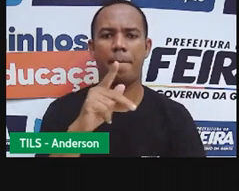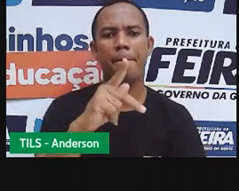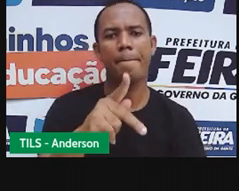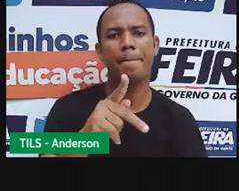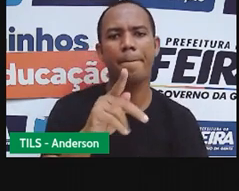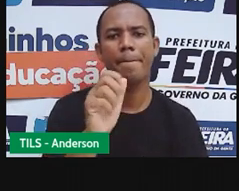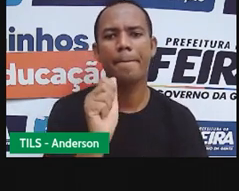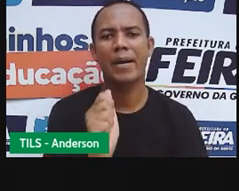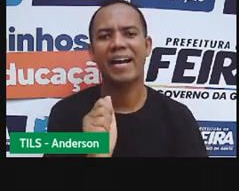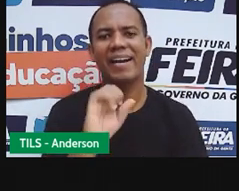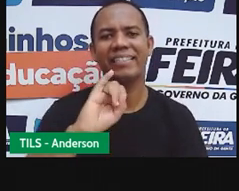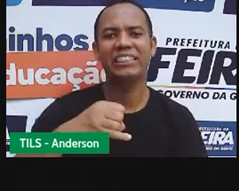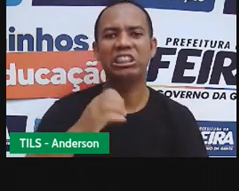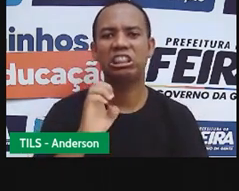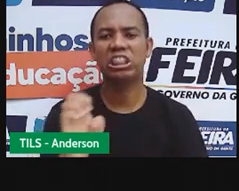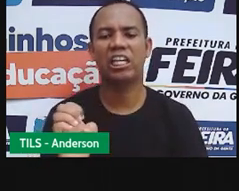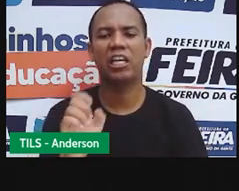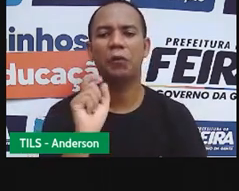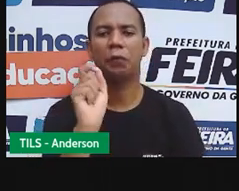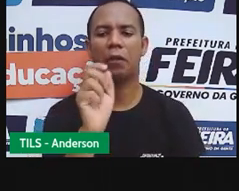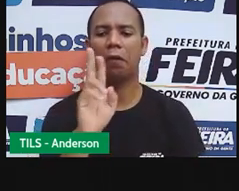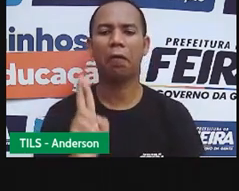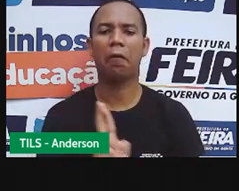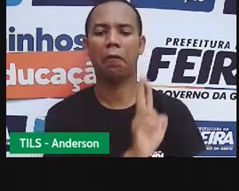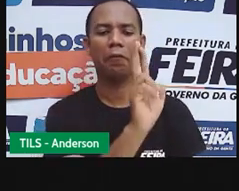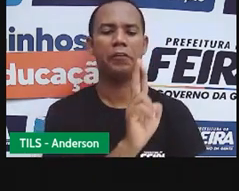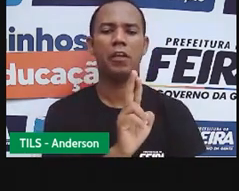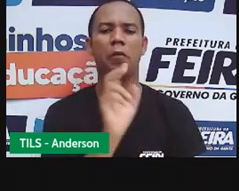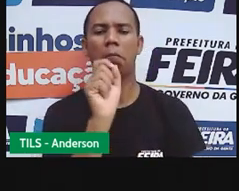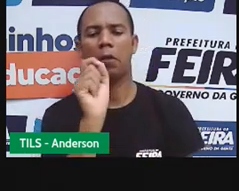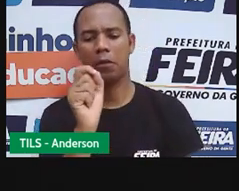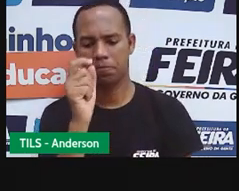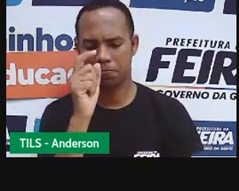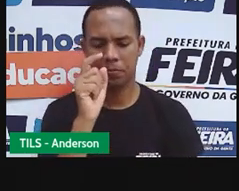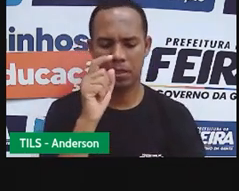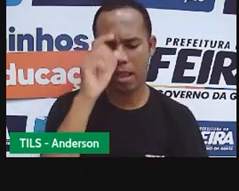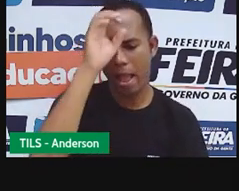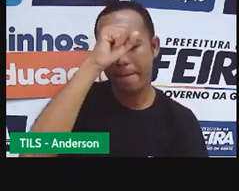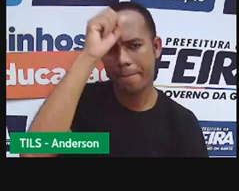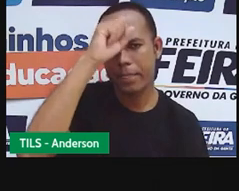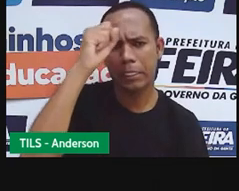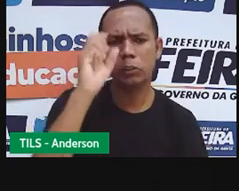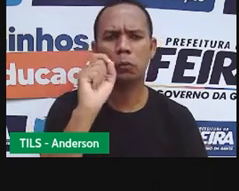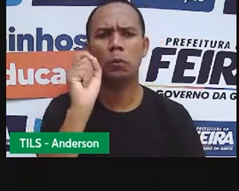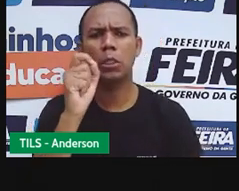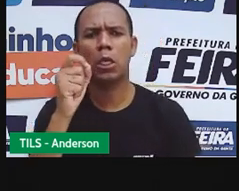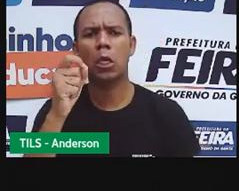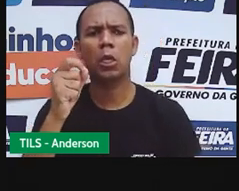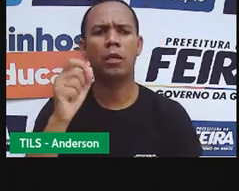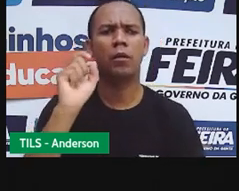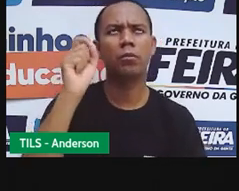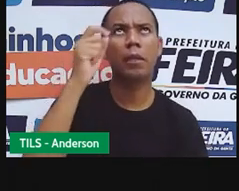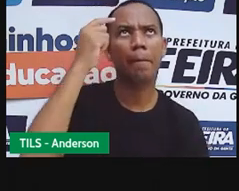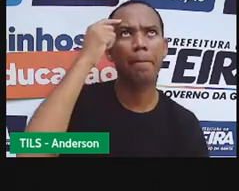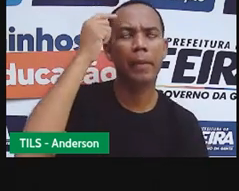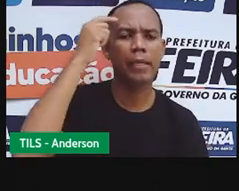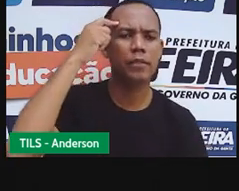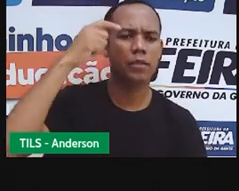cada povo indígena. A religião indígena ela é baseada na crença animista, crê em